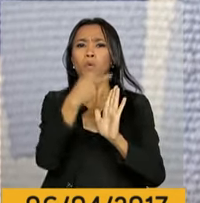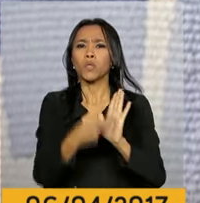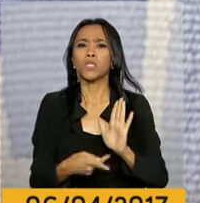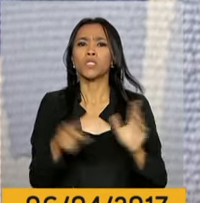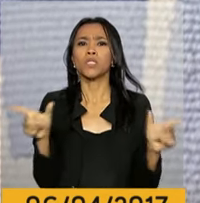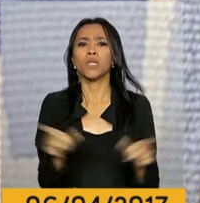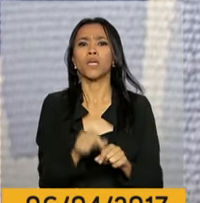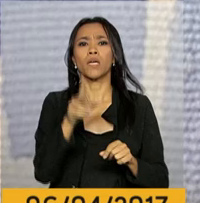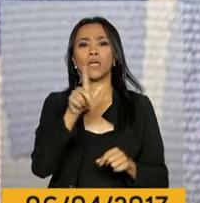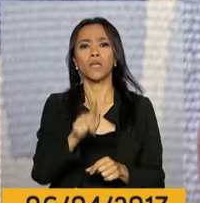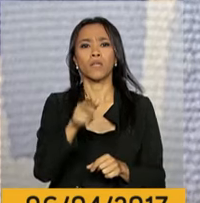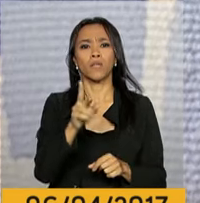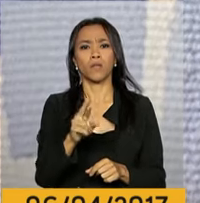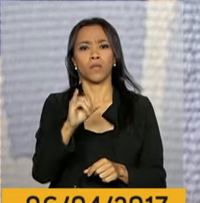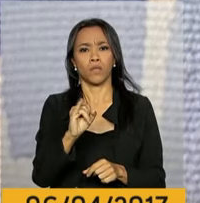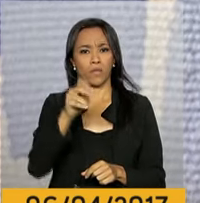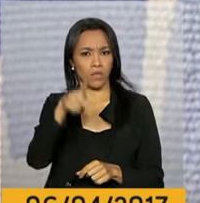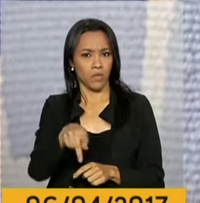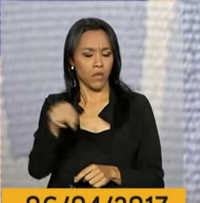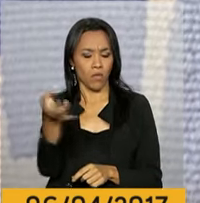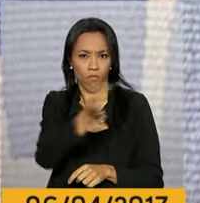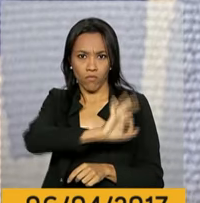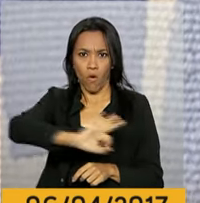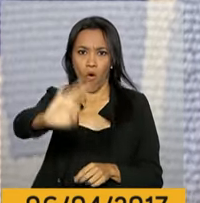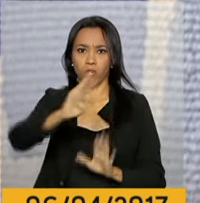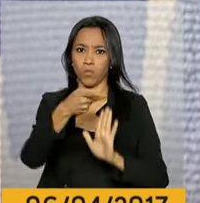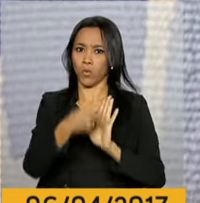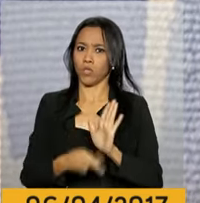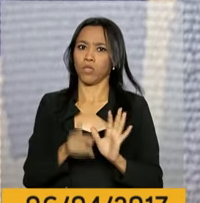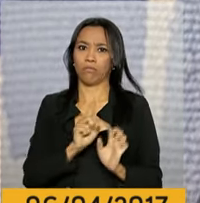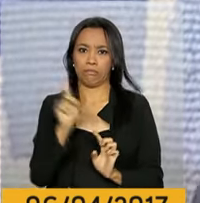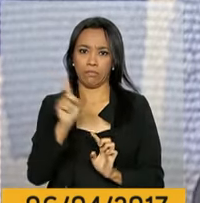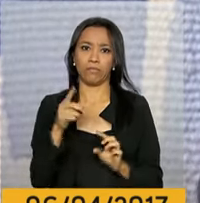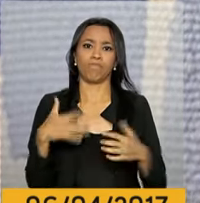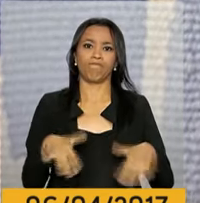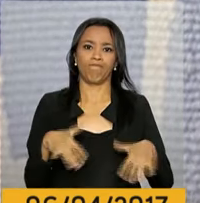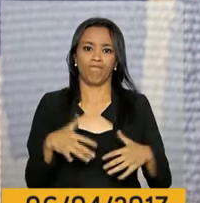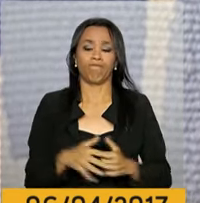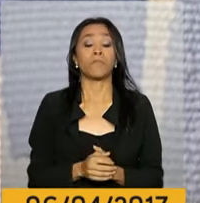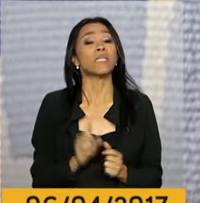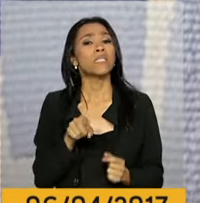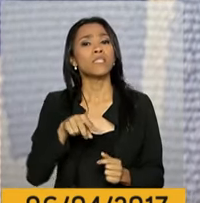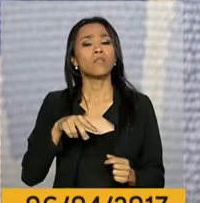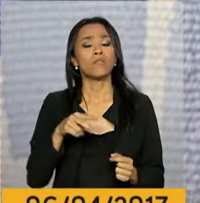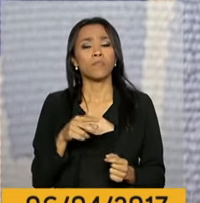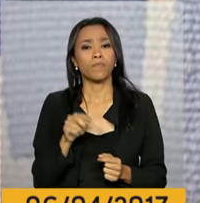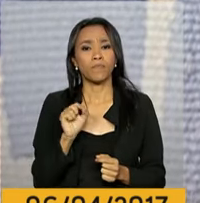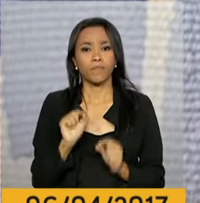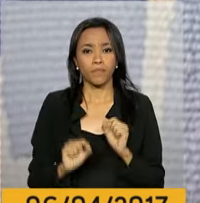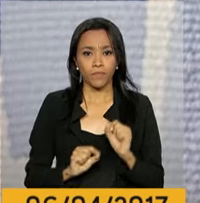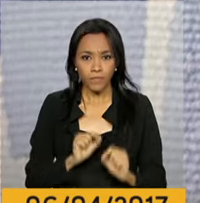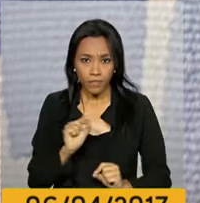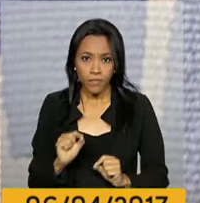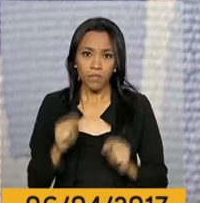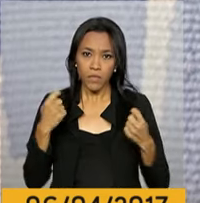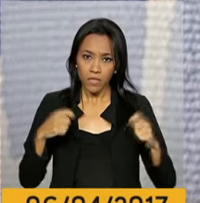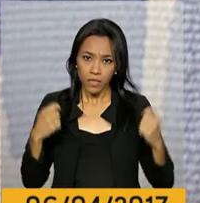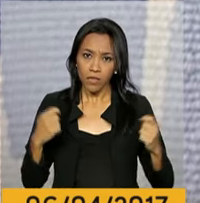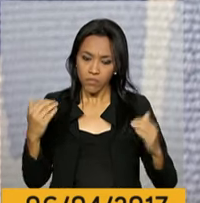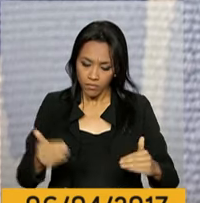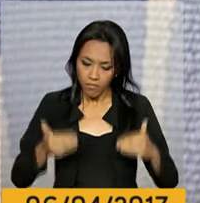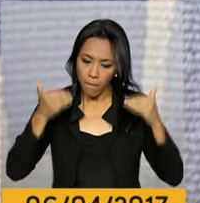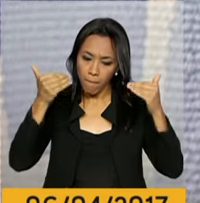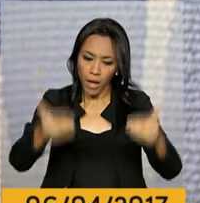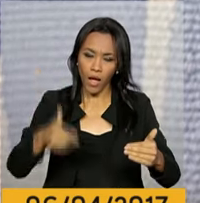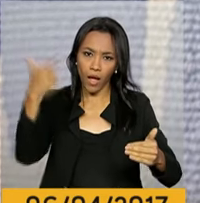Gripen, que é uma coisa extraordinária. Mas tudo isso indica que devemos ir além, com